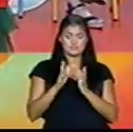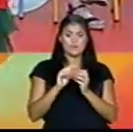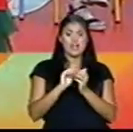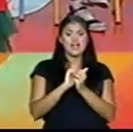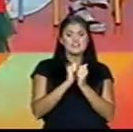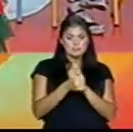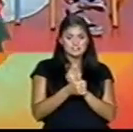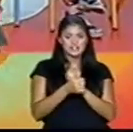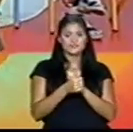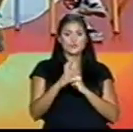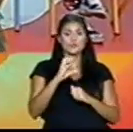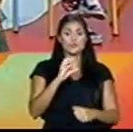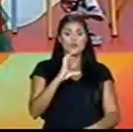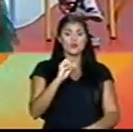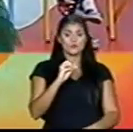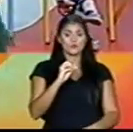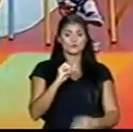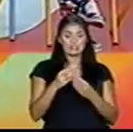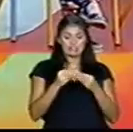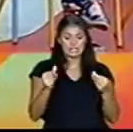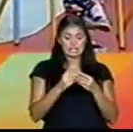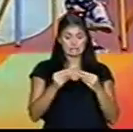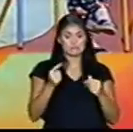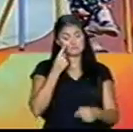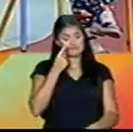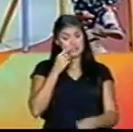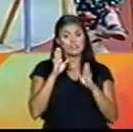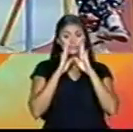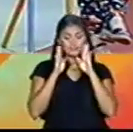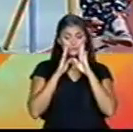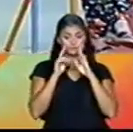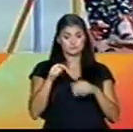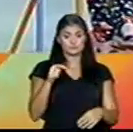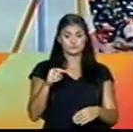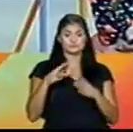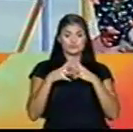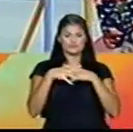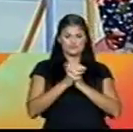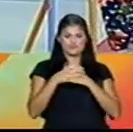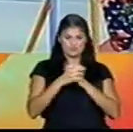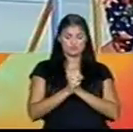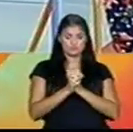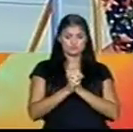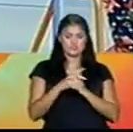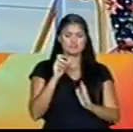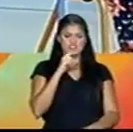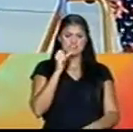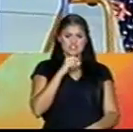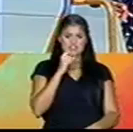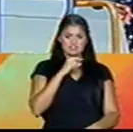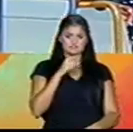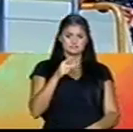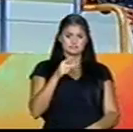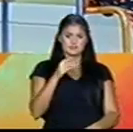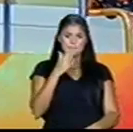com aveia, se ficar demasiado líquido, pois, se ficar demasiado líquido. Por isso eu pus um que era muito sumarinho, tinha muita polpa, bastou. Isso aqui parece waffles.